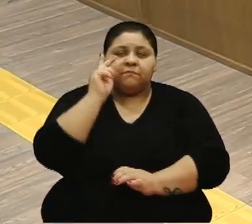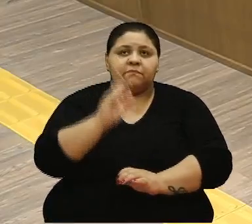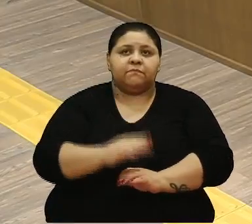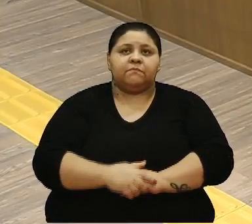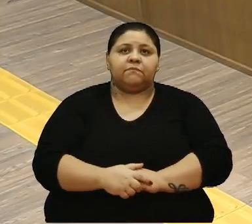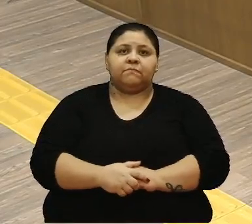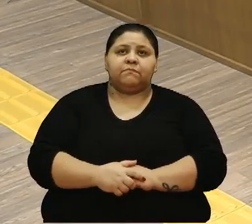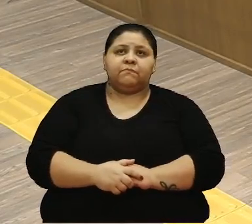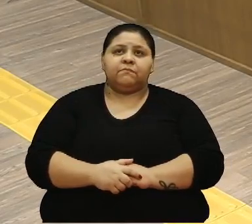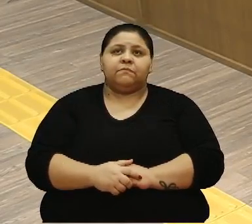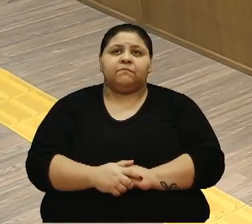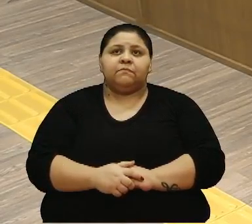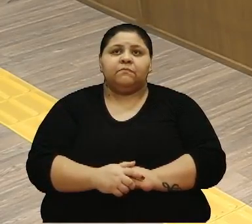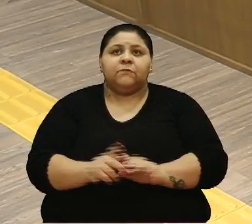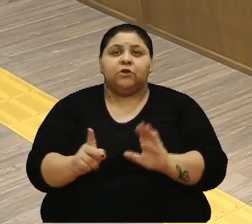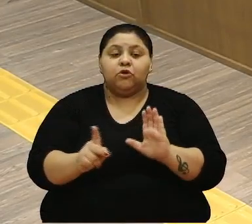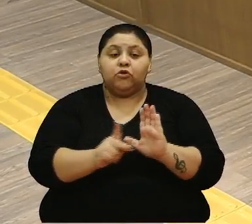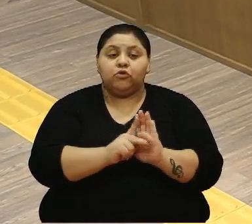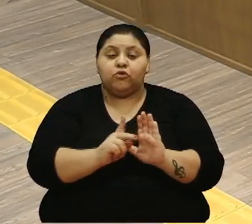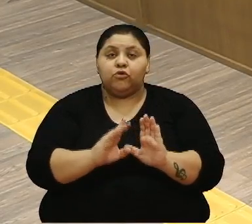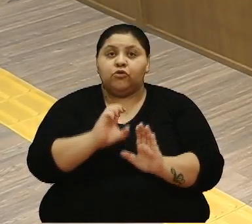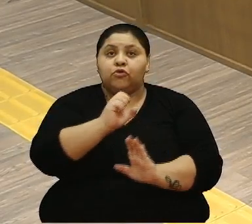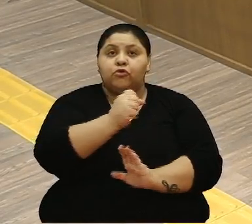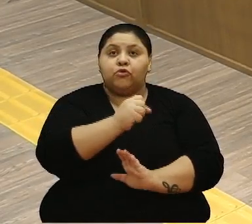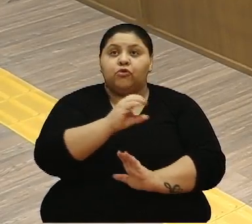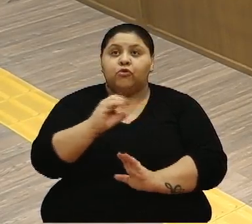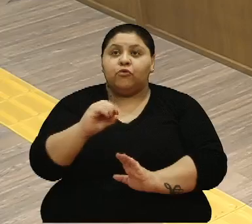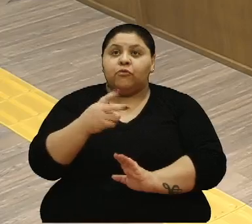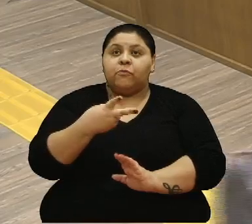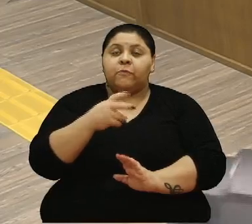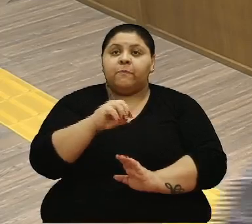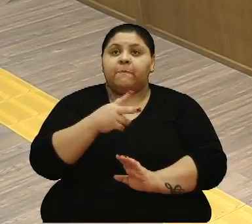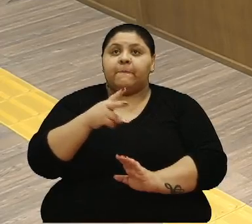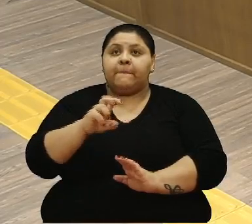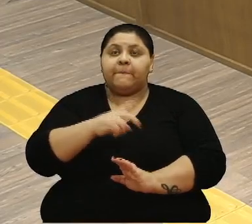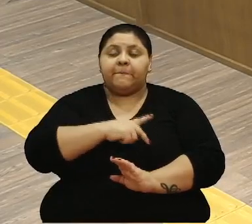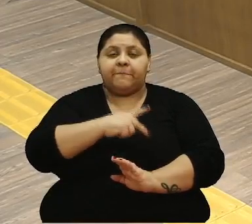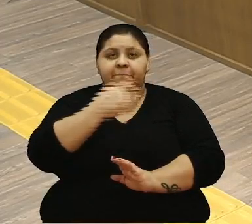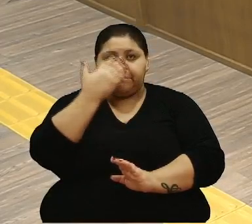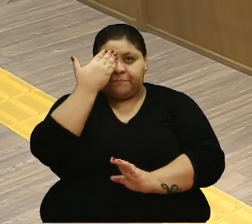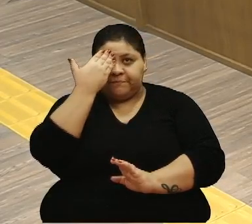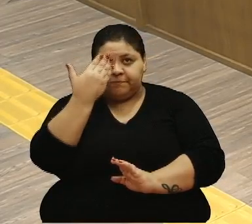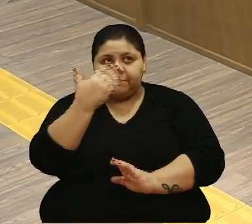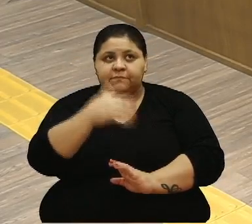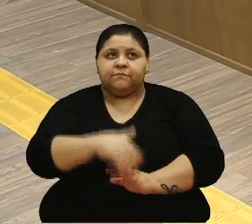Declaração de voto do projeto de lei 80/2025. Presidente, muito obrigado.